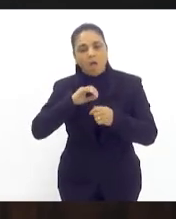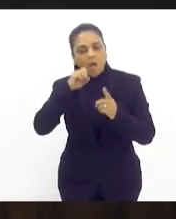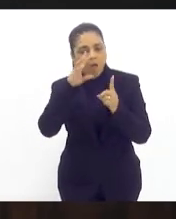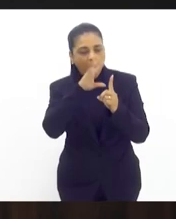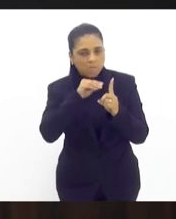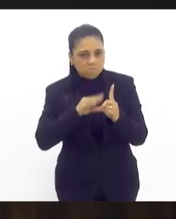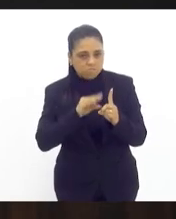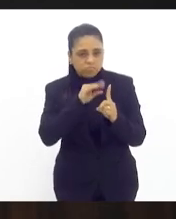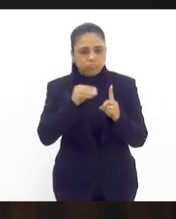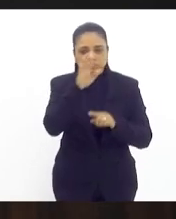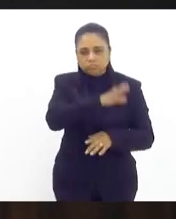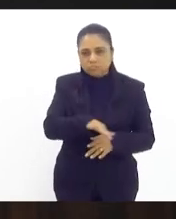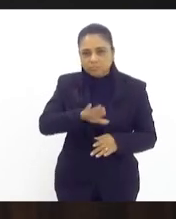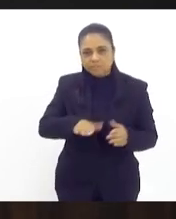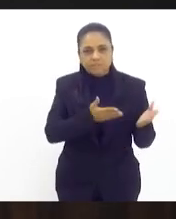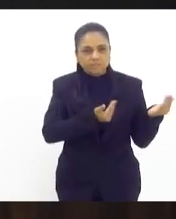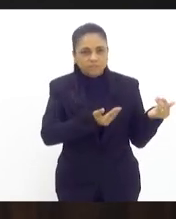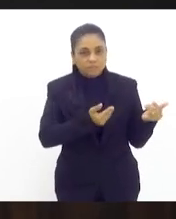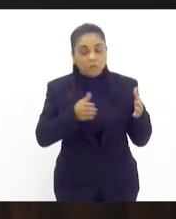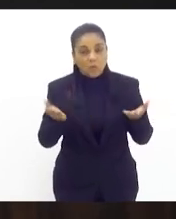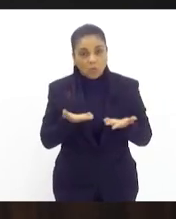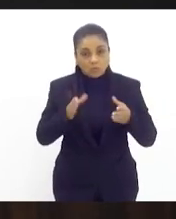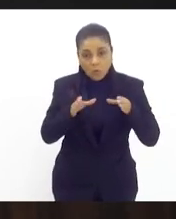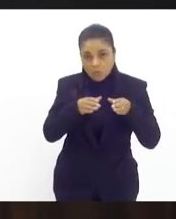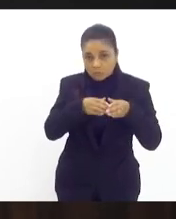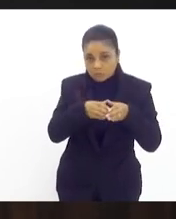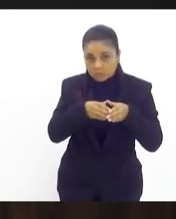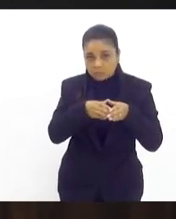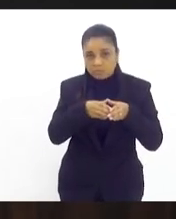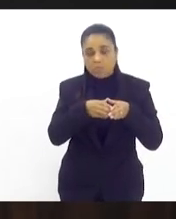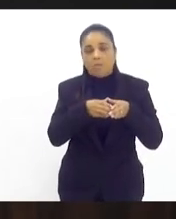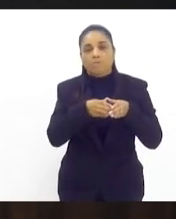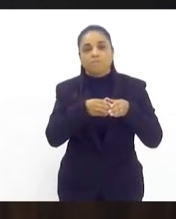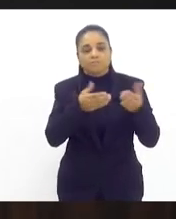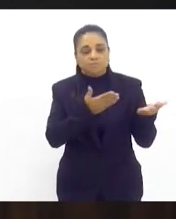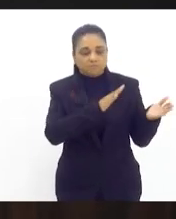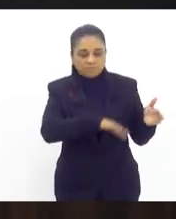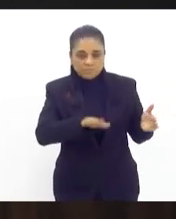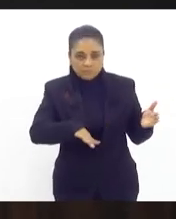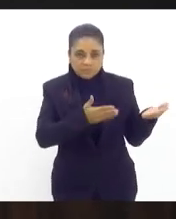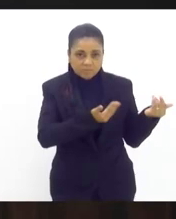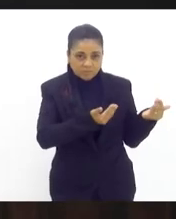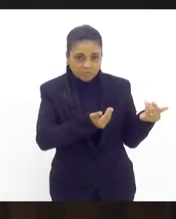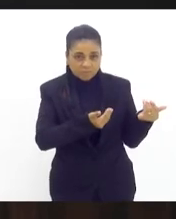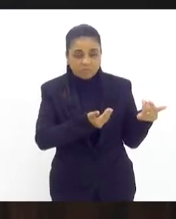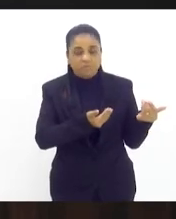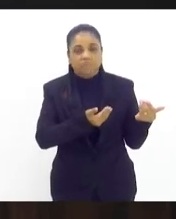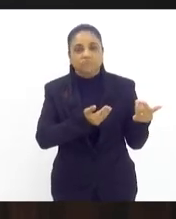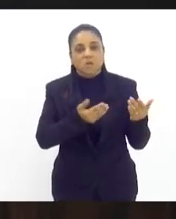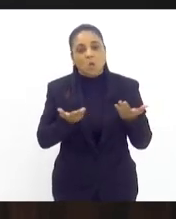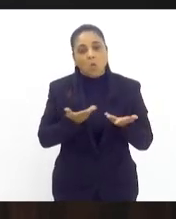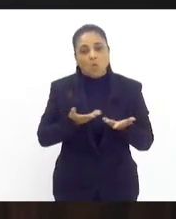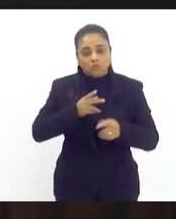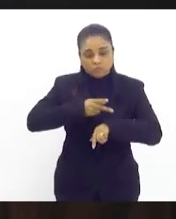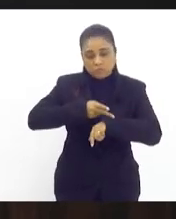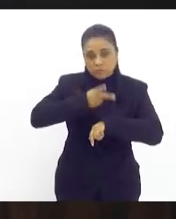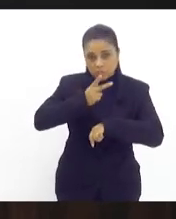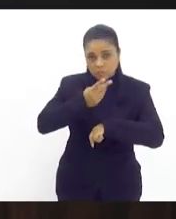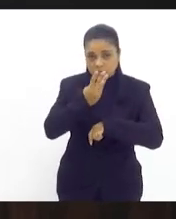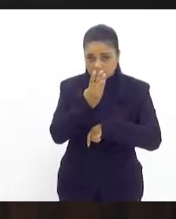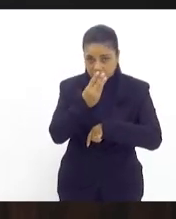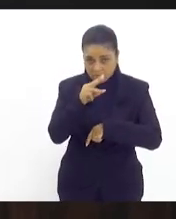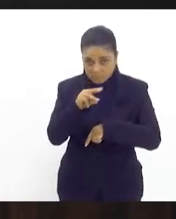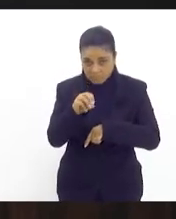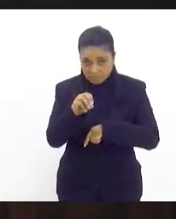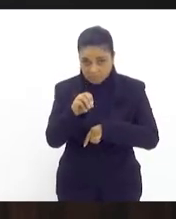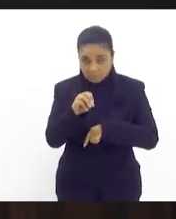e adolescente hoje a nossa Comissão da criança adolescente presidida pelo Deputado munir fez um ato as 14 e 30 não